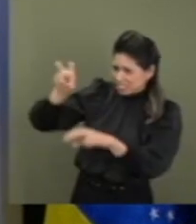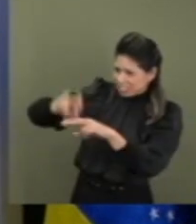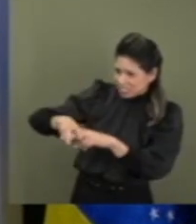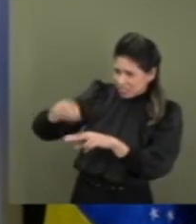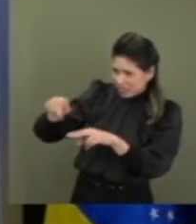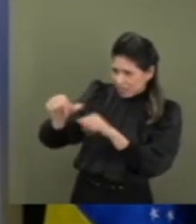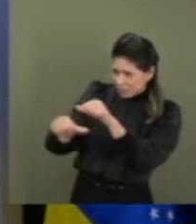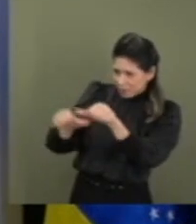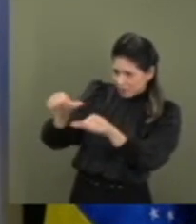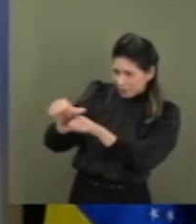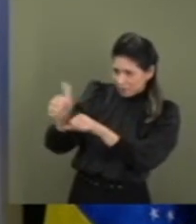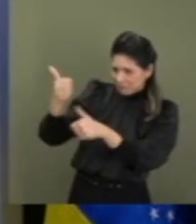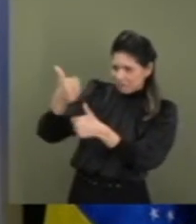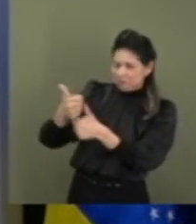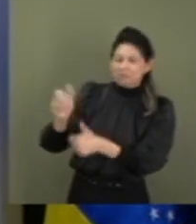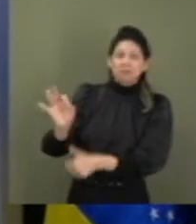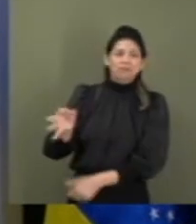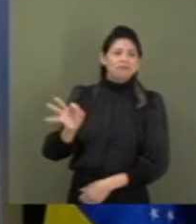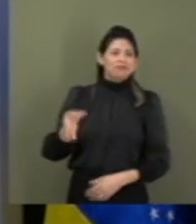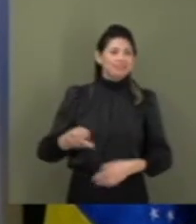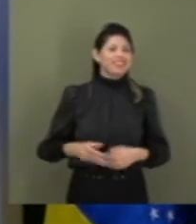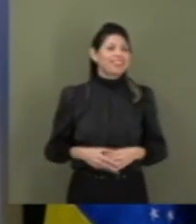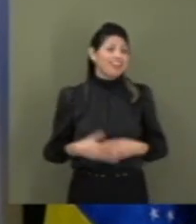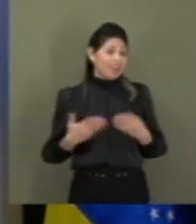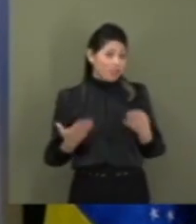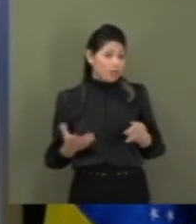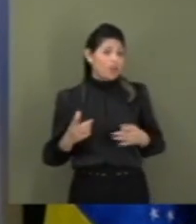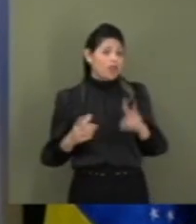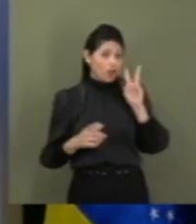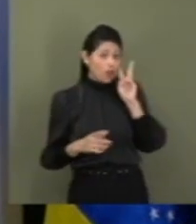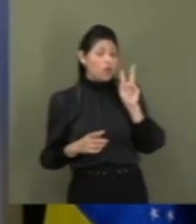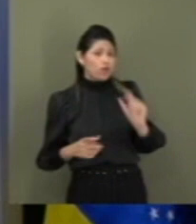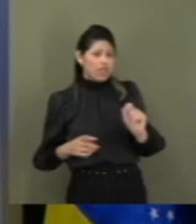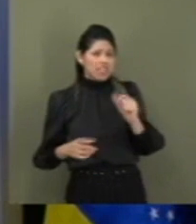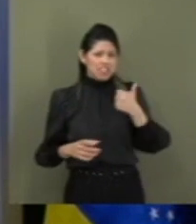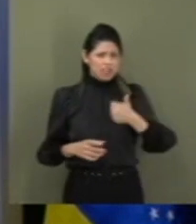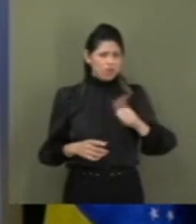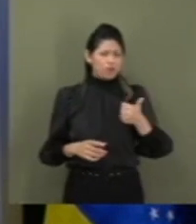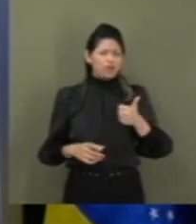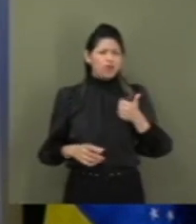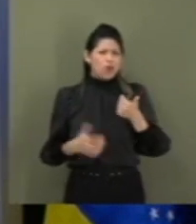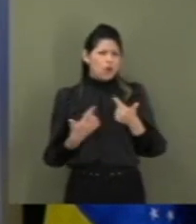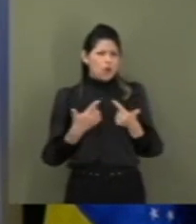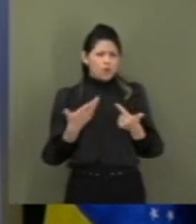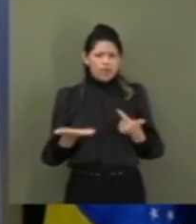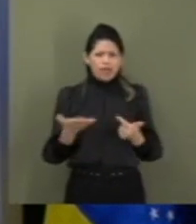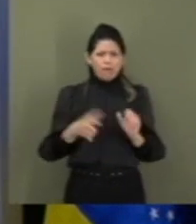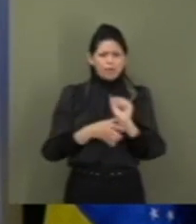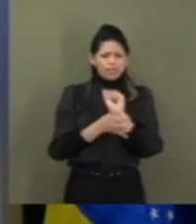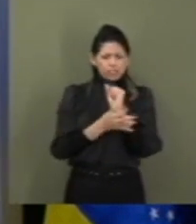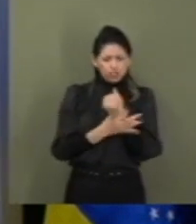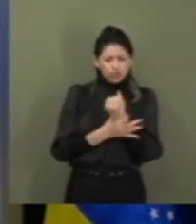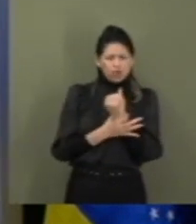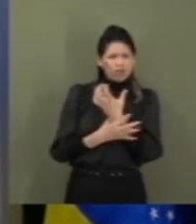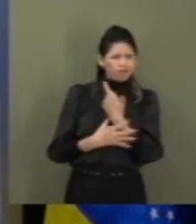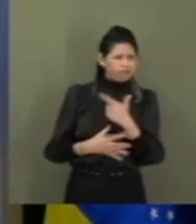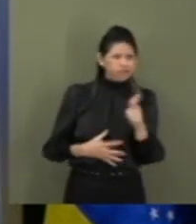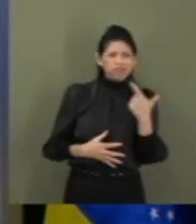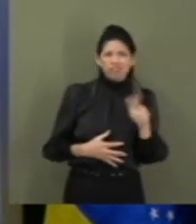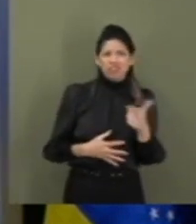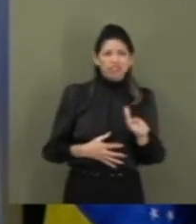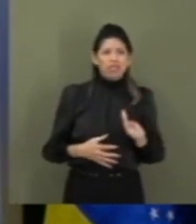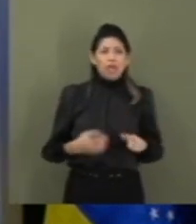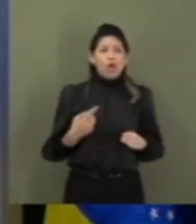que nós estamos vivendo uma insegurança jurídica sem precedentes na história da nossa nação. O brasileiro está